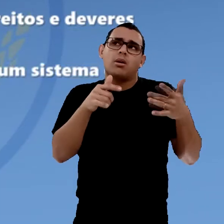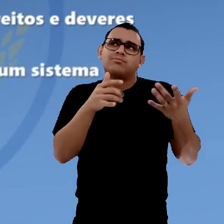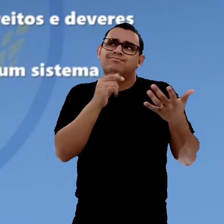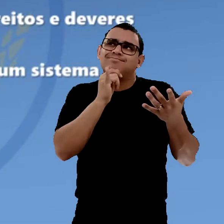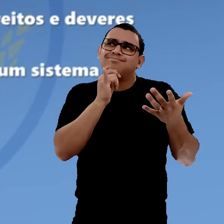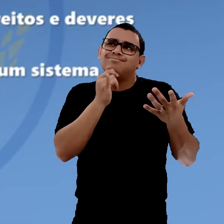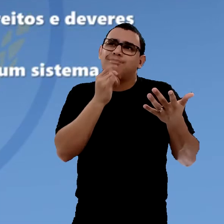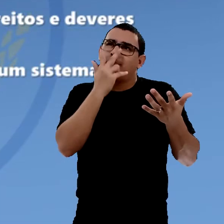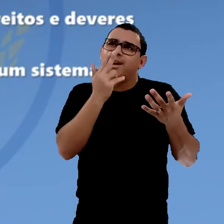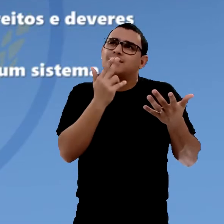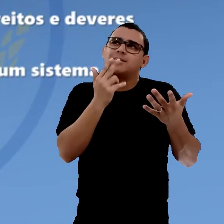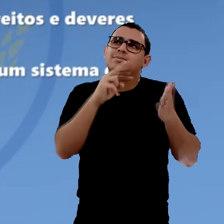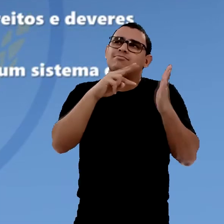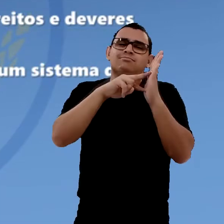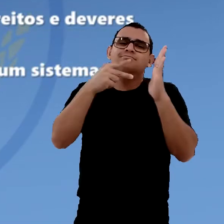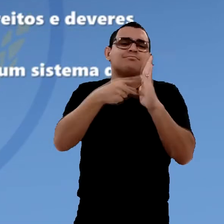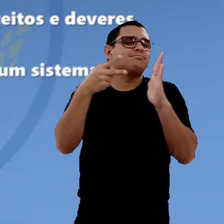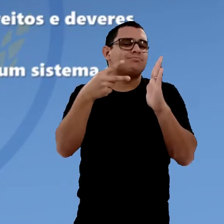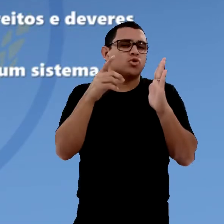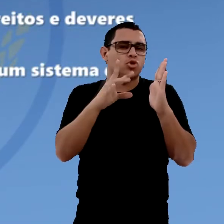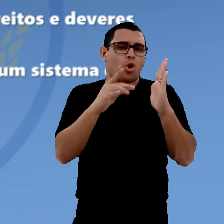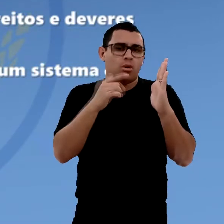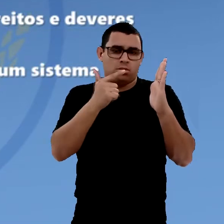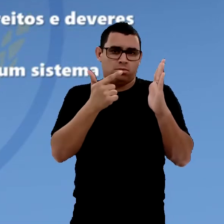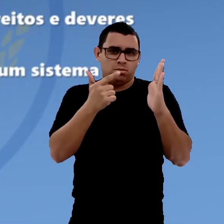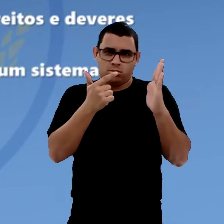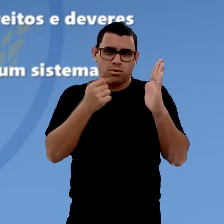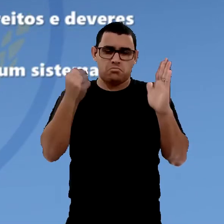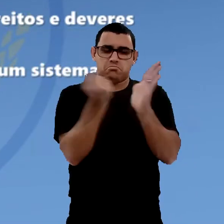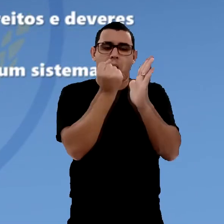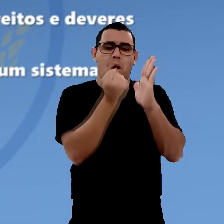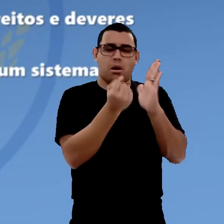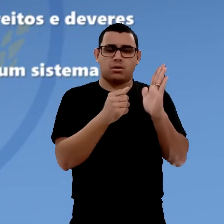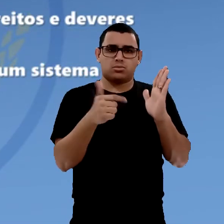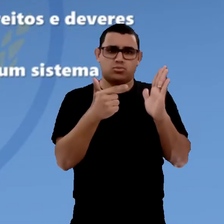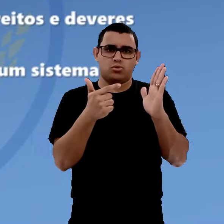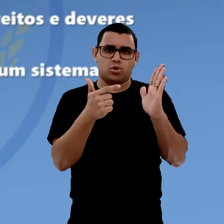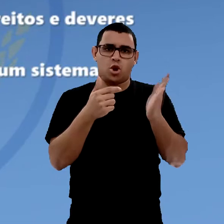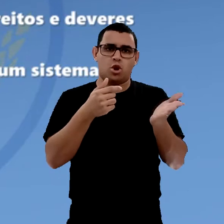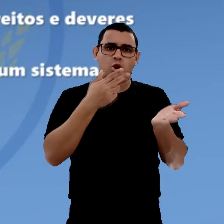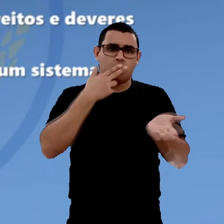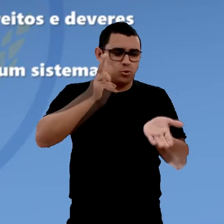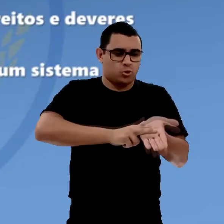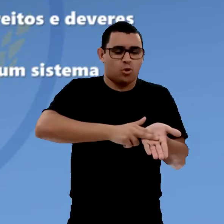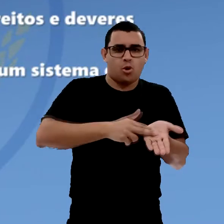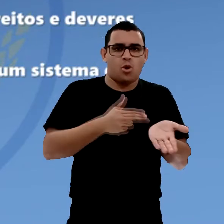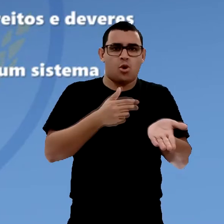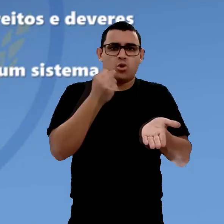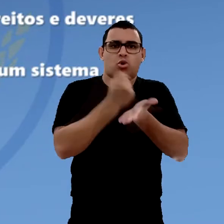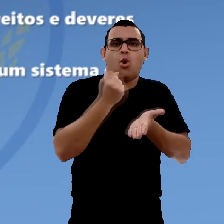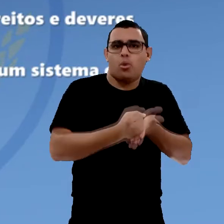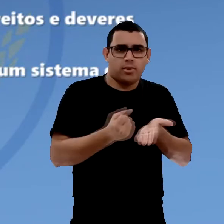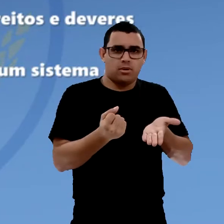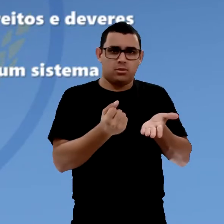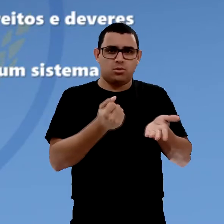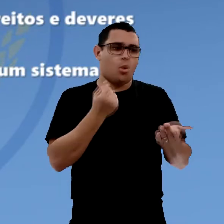É um lugar simbólico. Ele não está lá porque comprou, ou porque